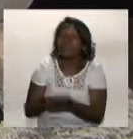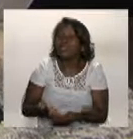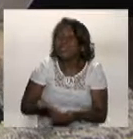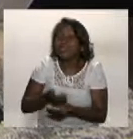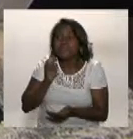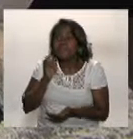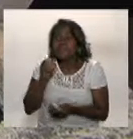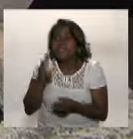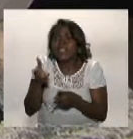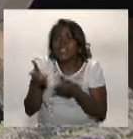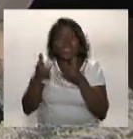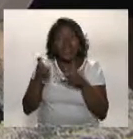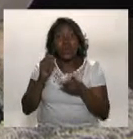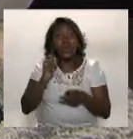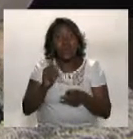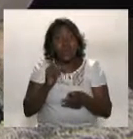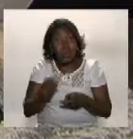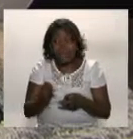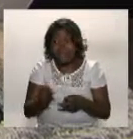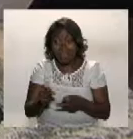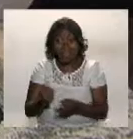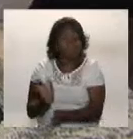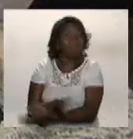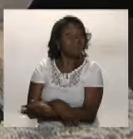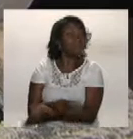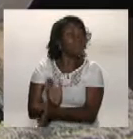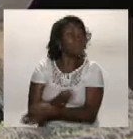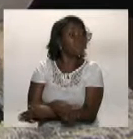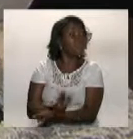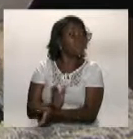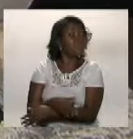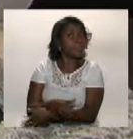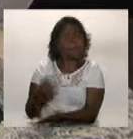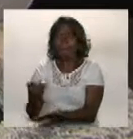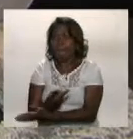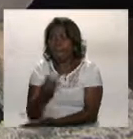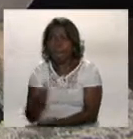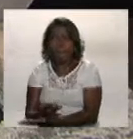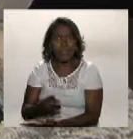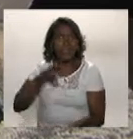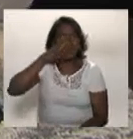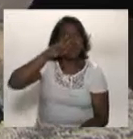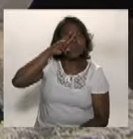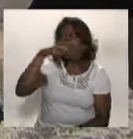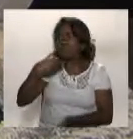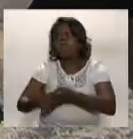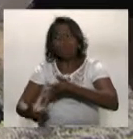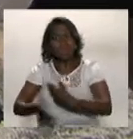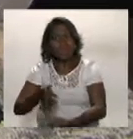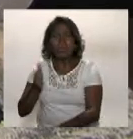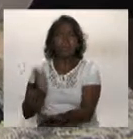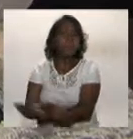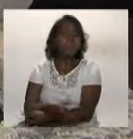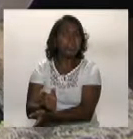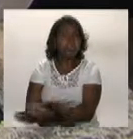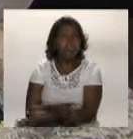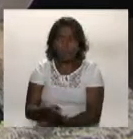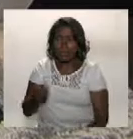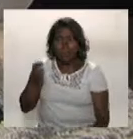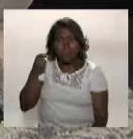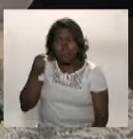Então, aliado a tudo isso, você ainda tem também uma questão que é a impunidade. O